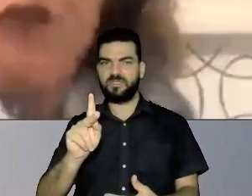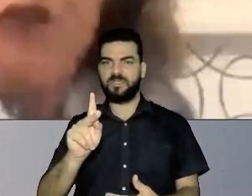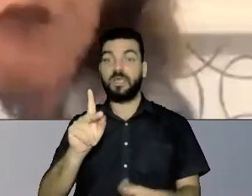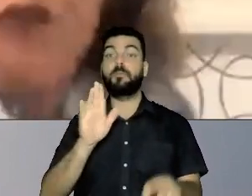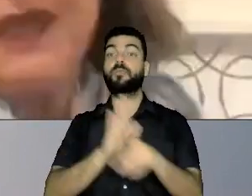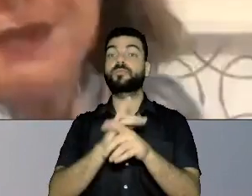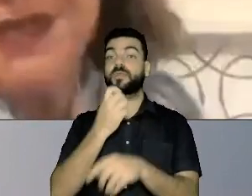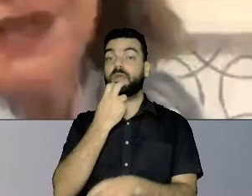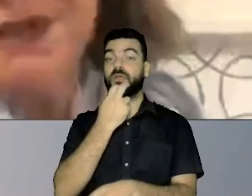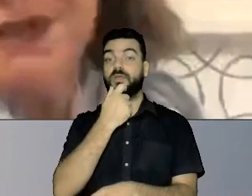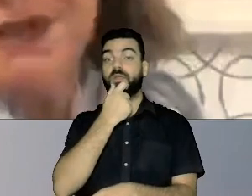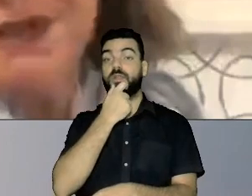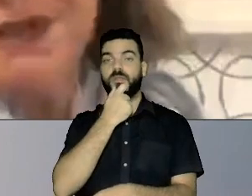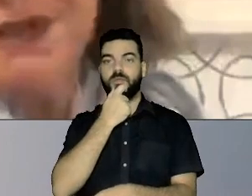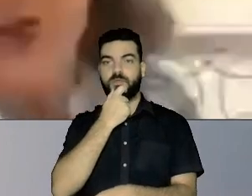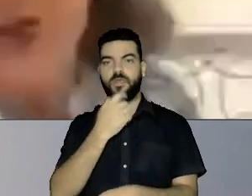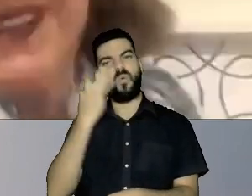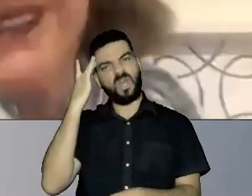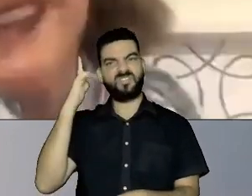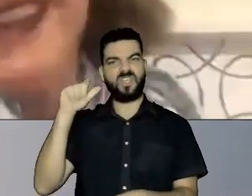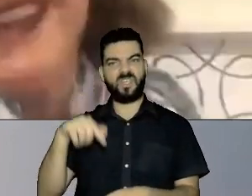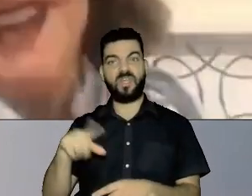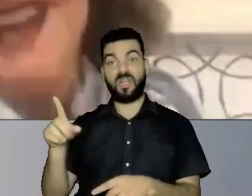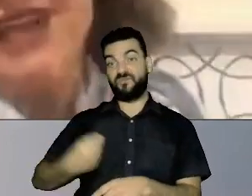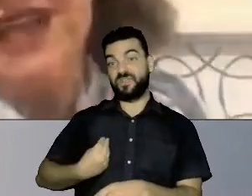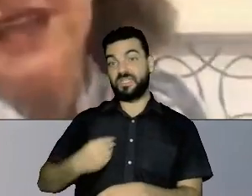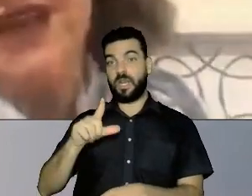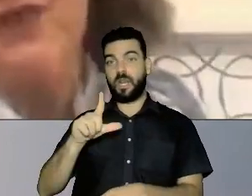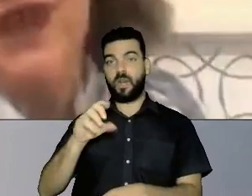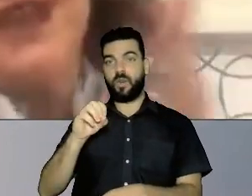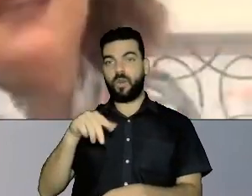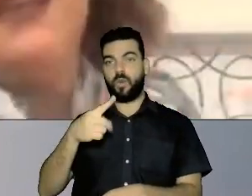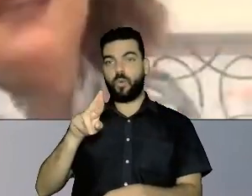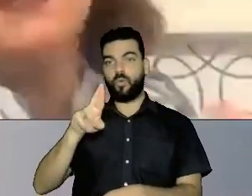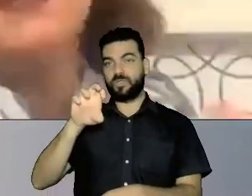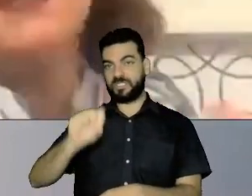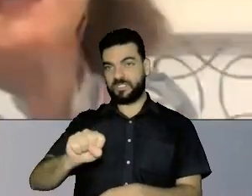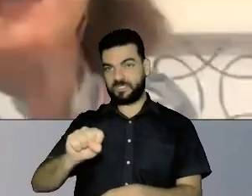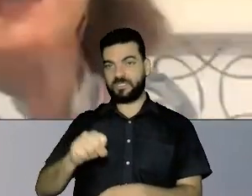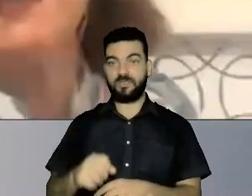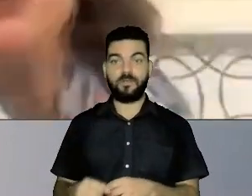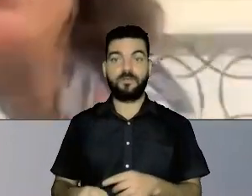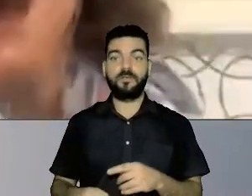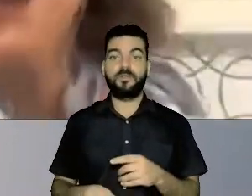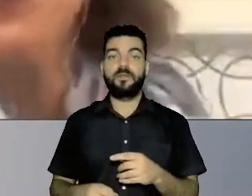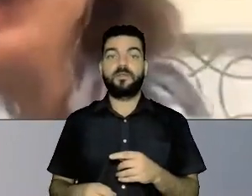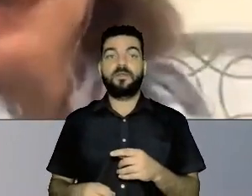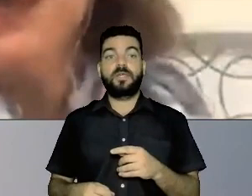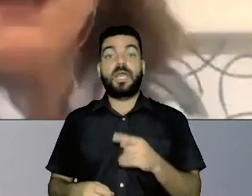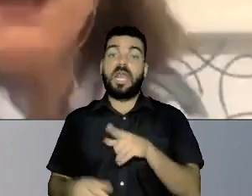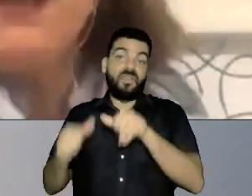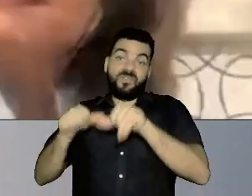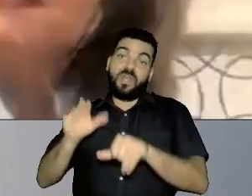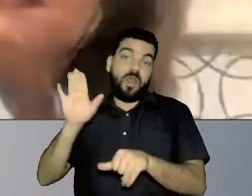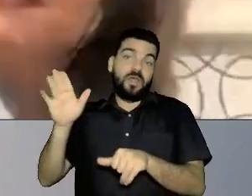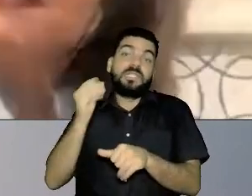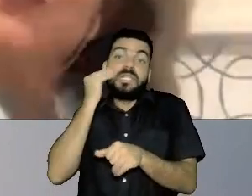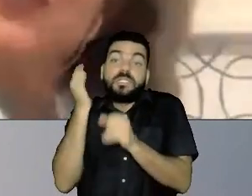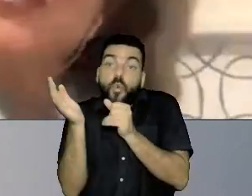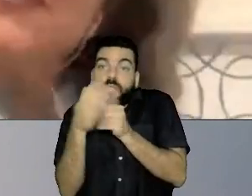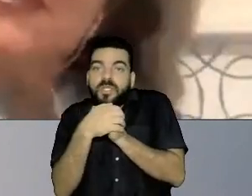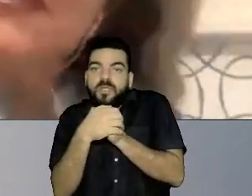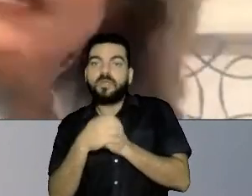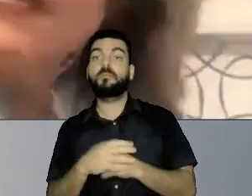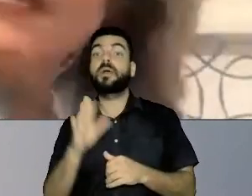inglês, talvez inglês, mas ele mora em Londres, né? Ele se mantém no anonimato, ele apareceu